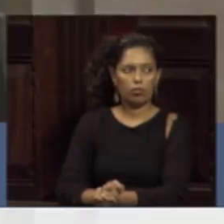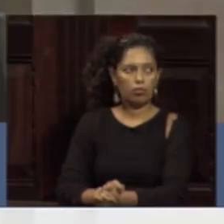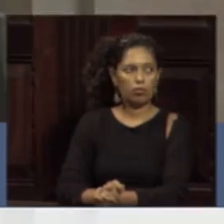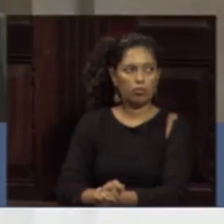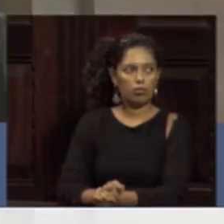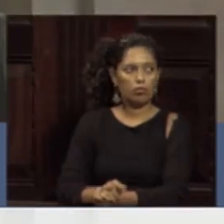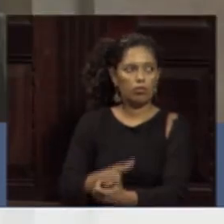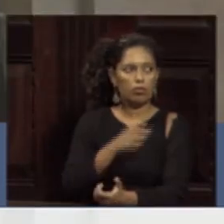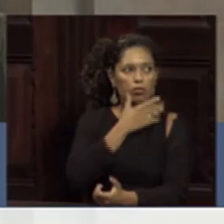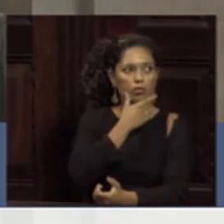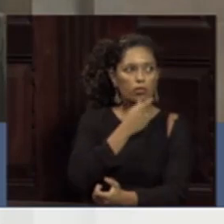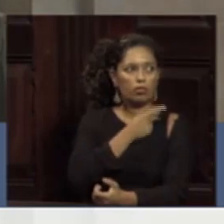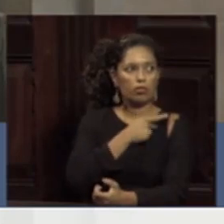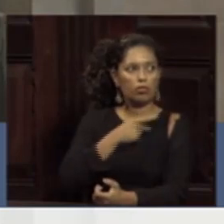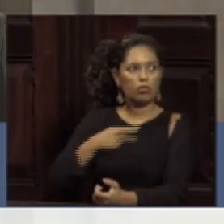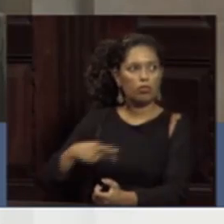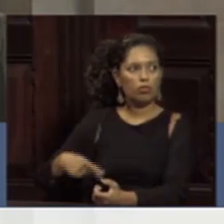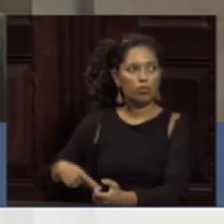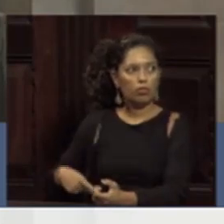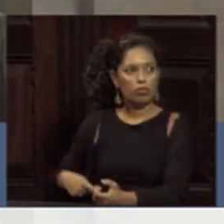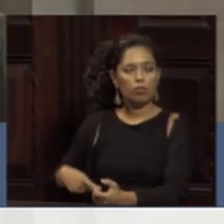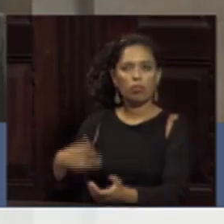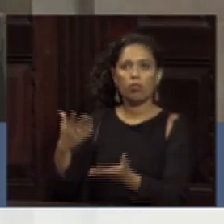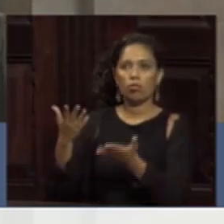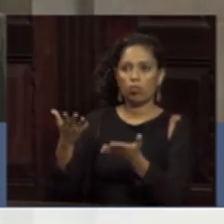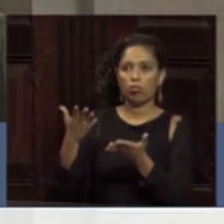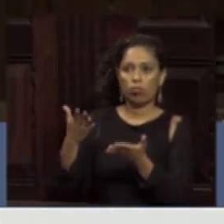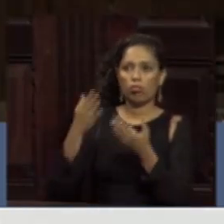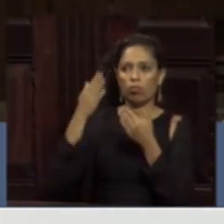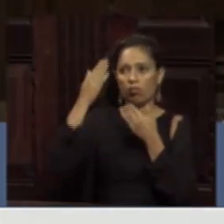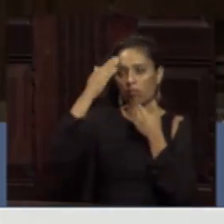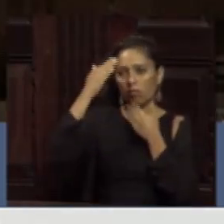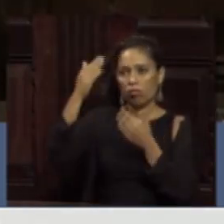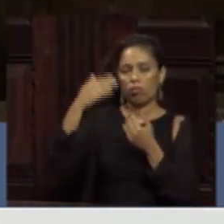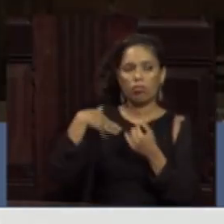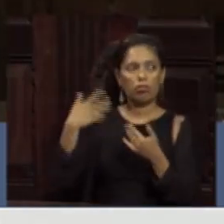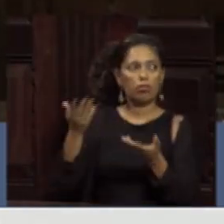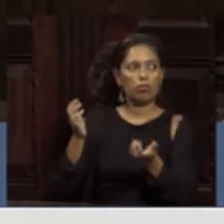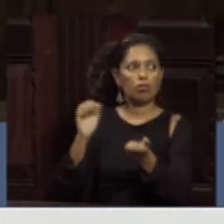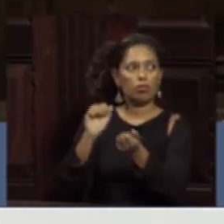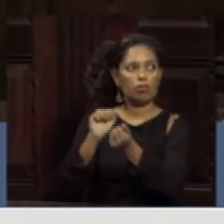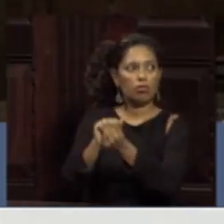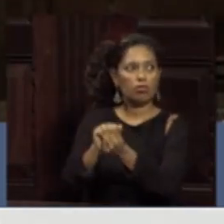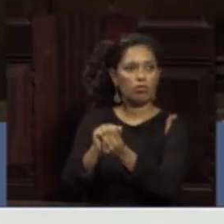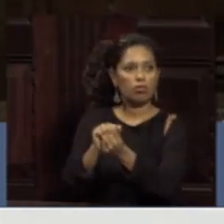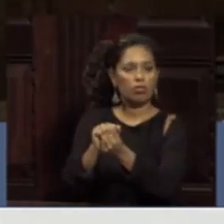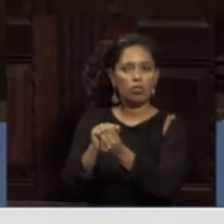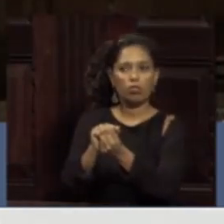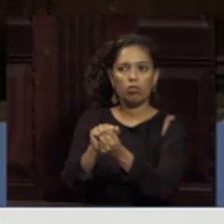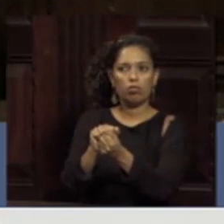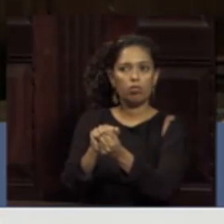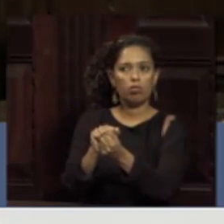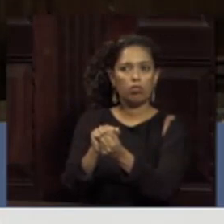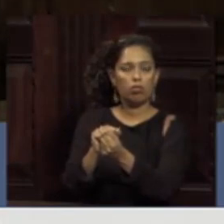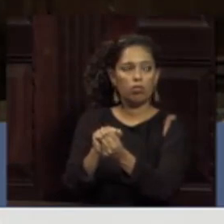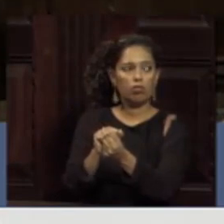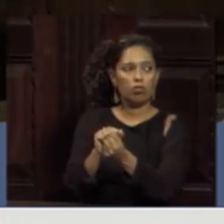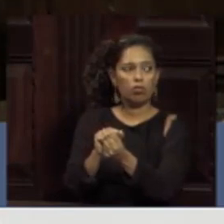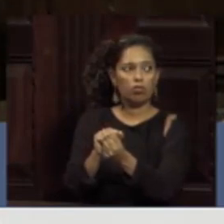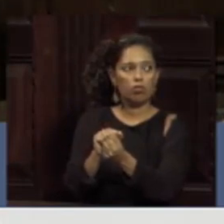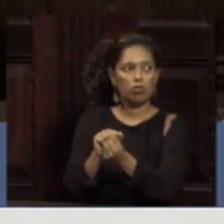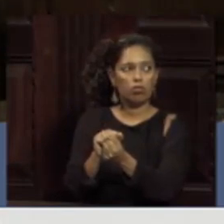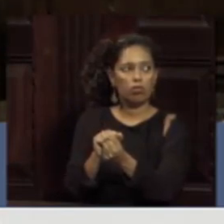Senhor presidente, para manifestar a minha solidariedade. Ninguém pode calar mesmo. Por isso que,